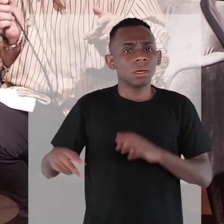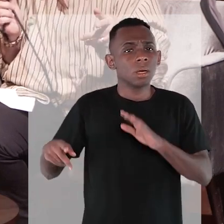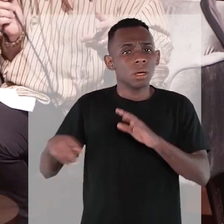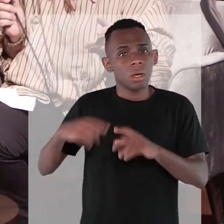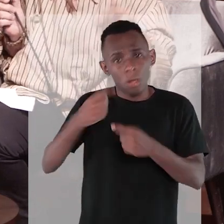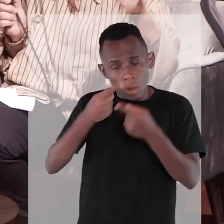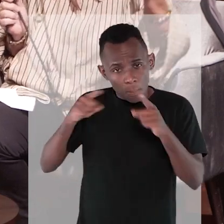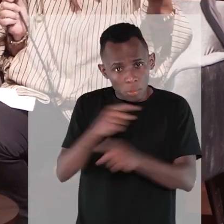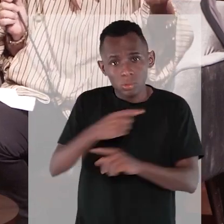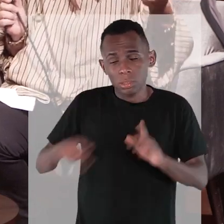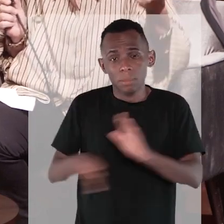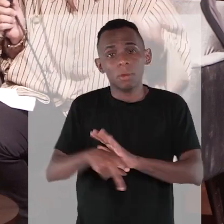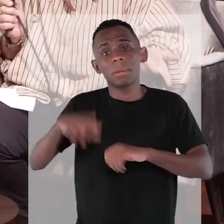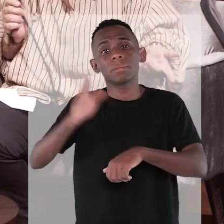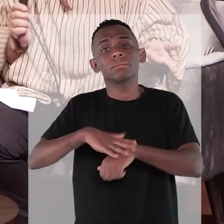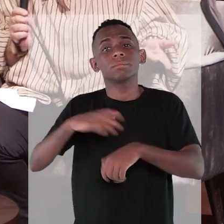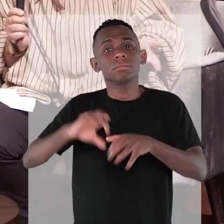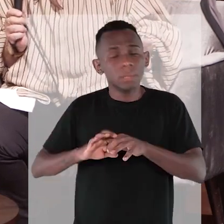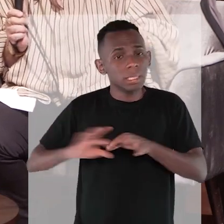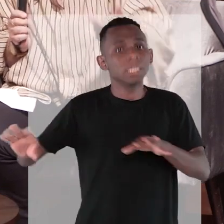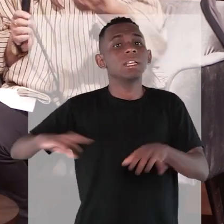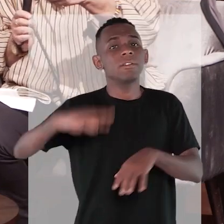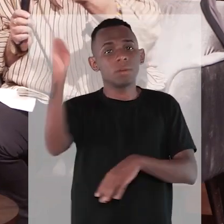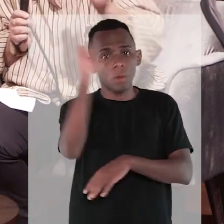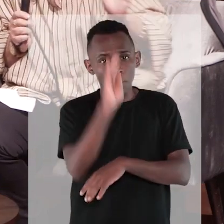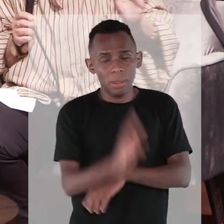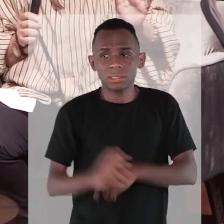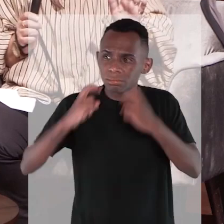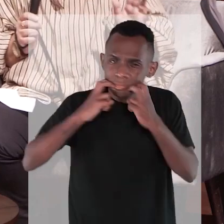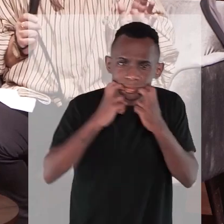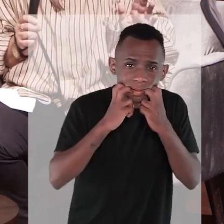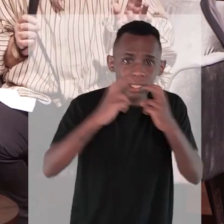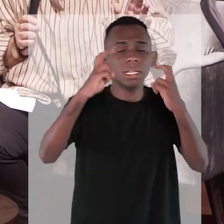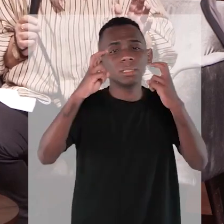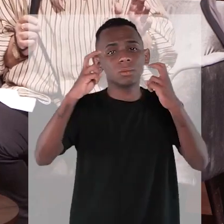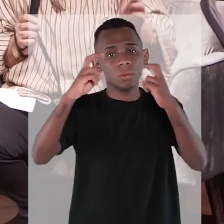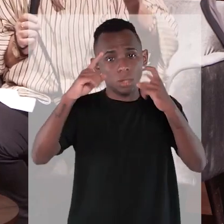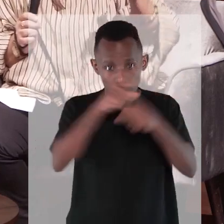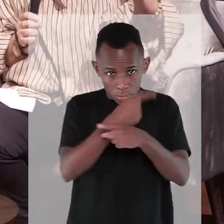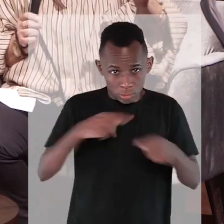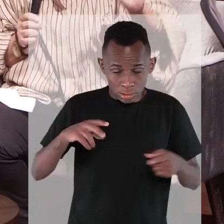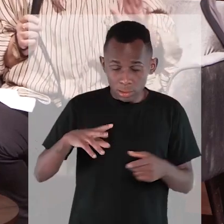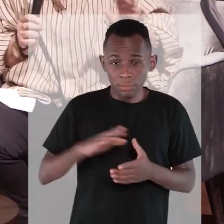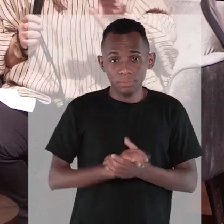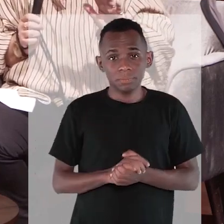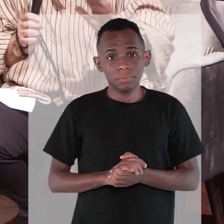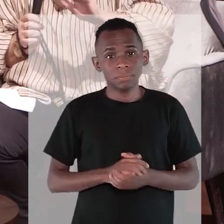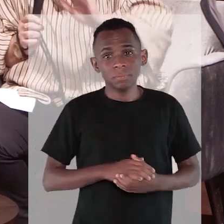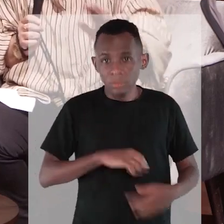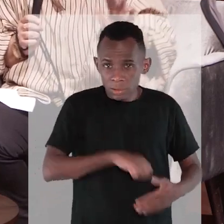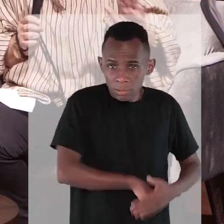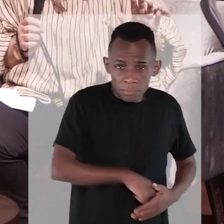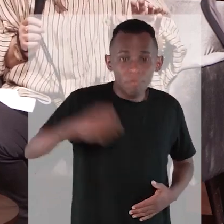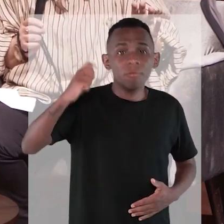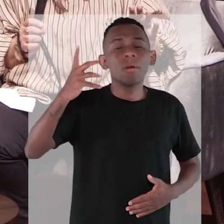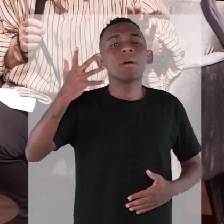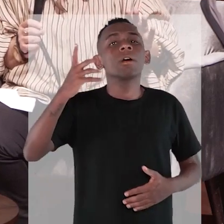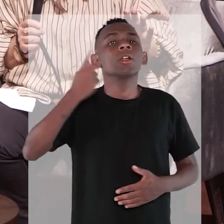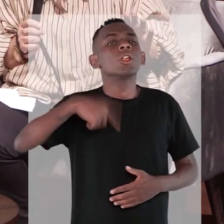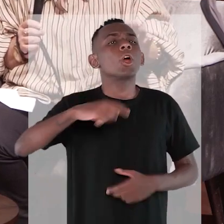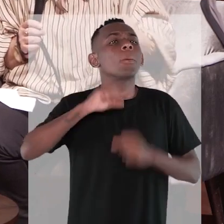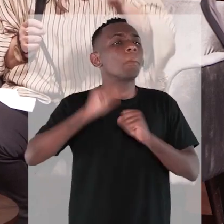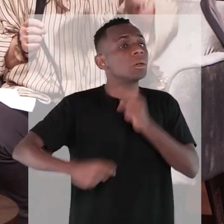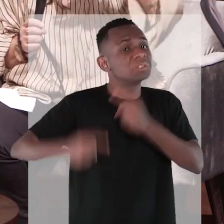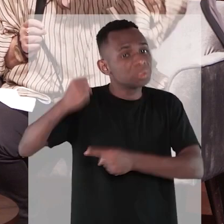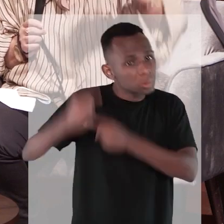Centenário da Independência, Dom Pedro I é Dom Pedro do Grito, aquilo ali é matador, tá? Nós podemos discutir francamente o